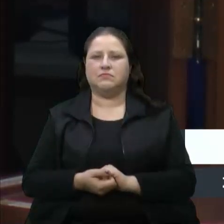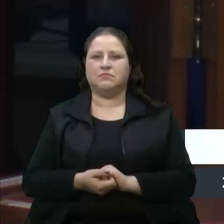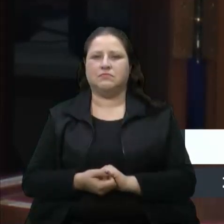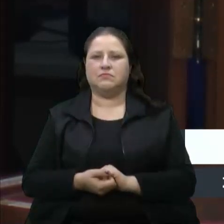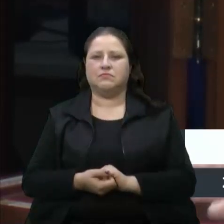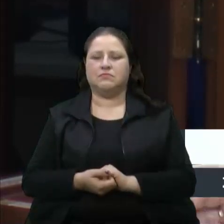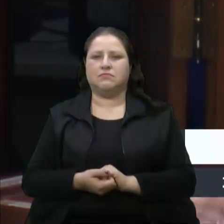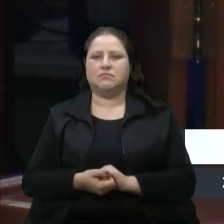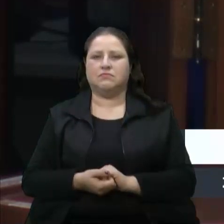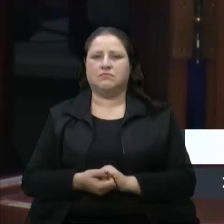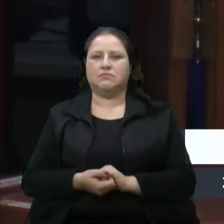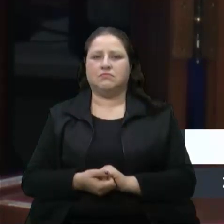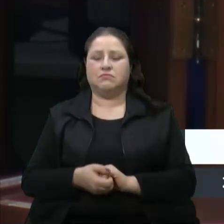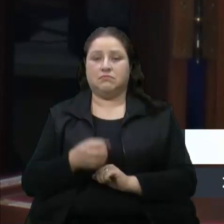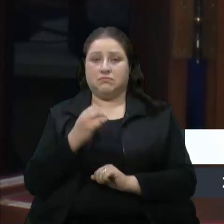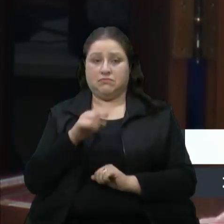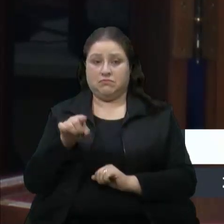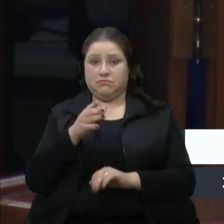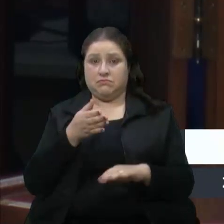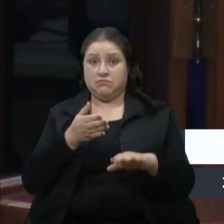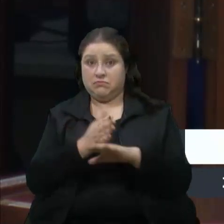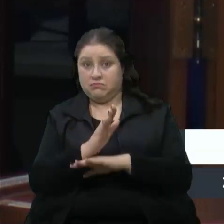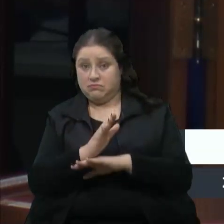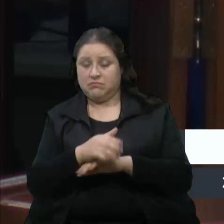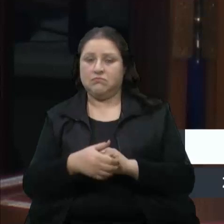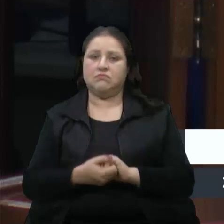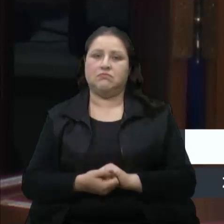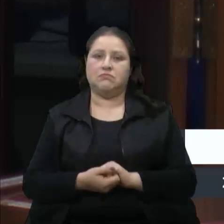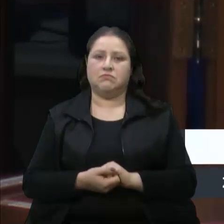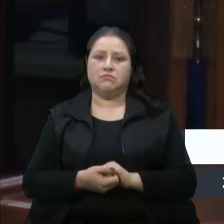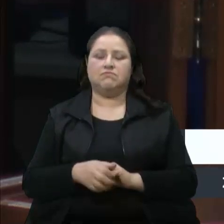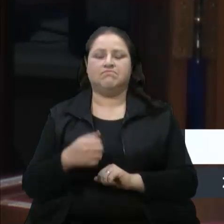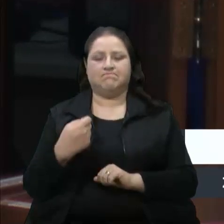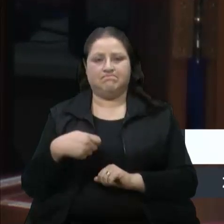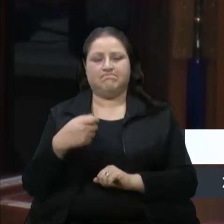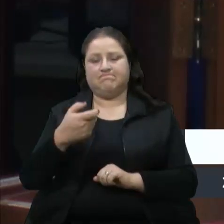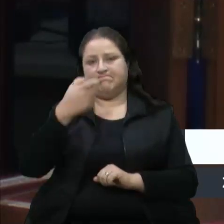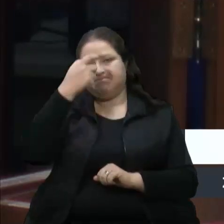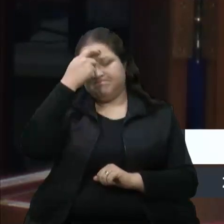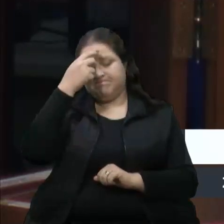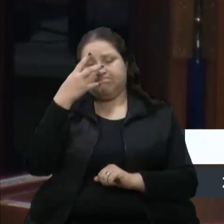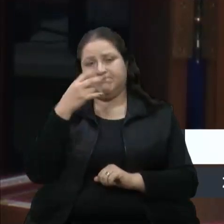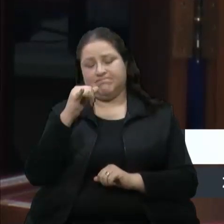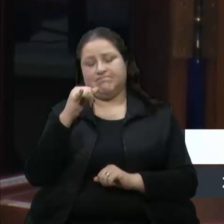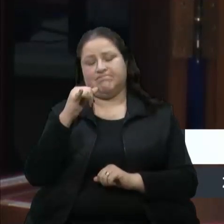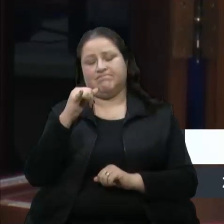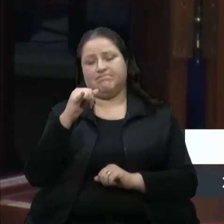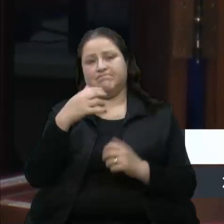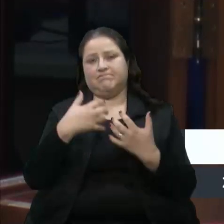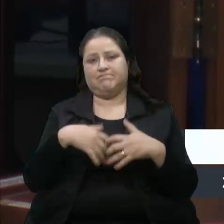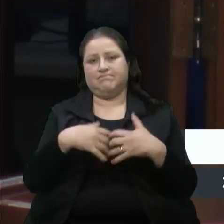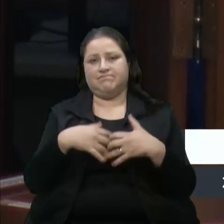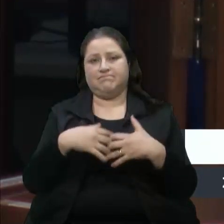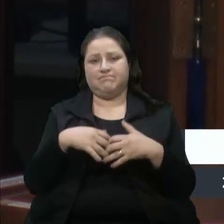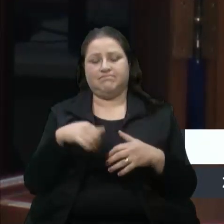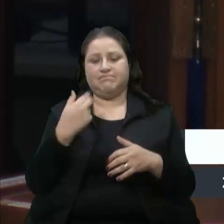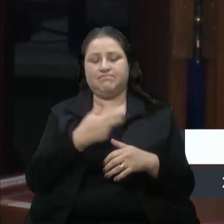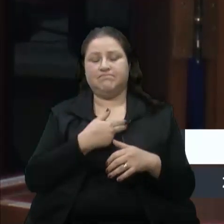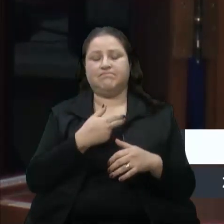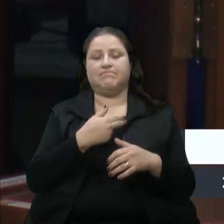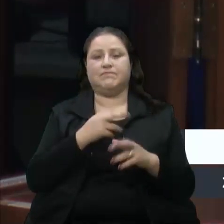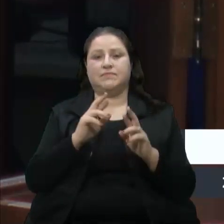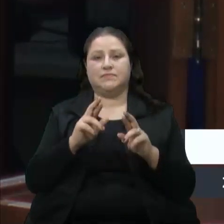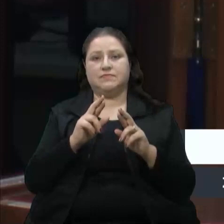da aprovação pelos nobres pares, que a gente tenha, né, a consciência que vai funcionar. Então, a gente espera, né, que quando a gente faça a